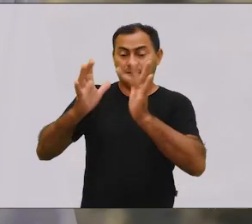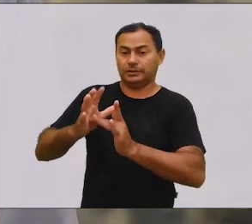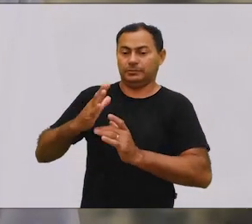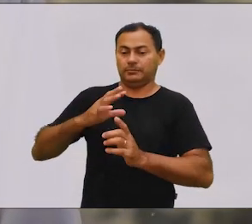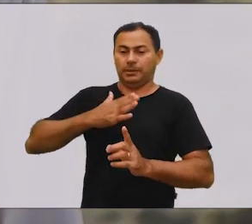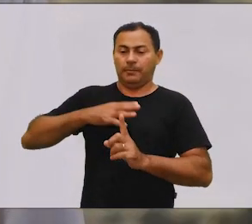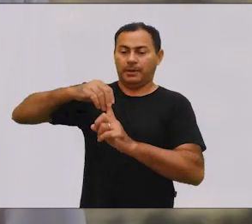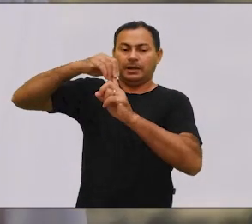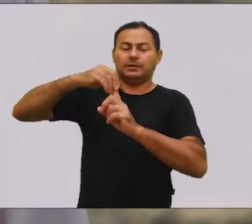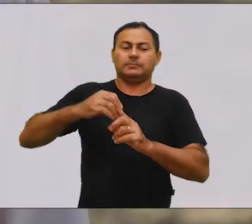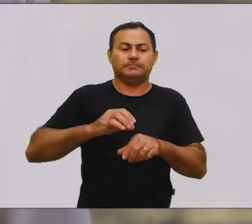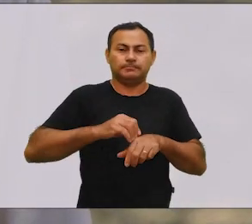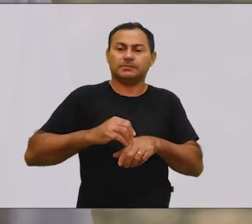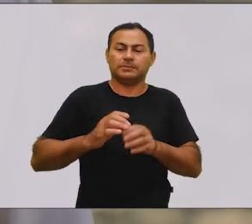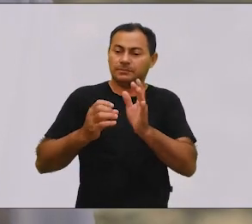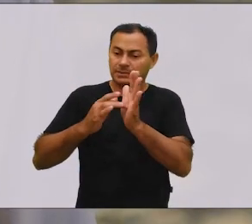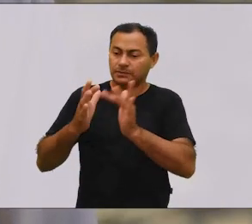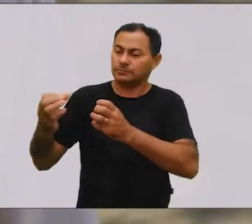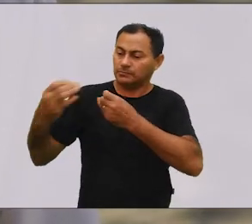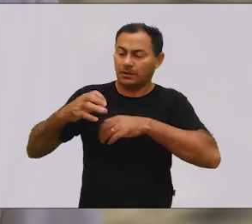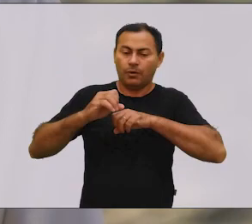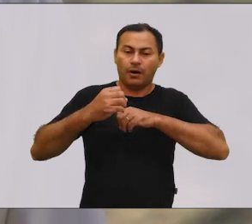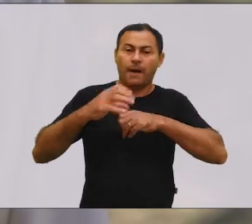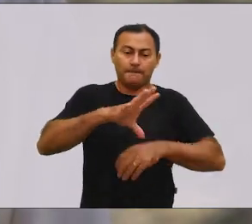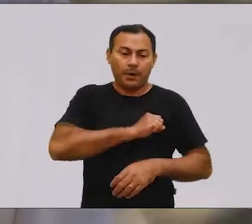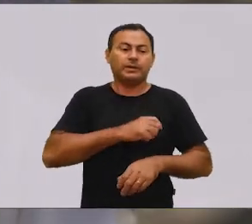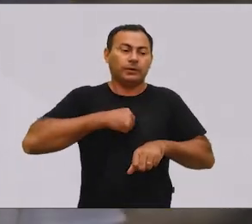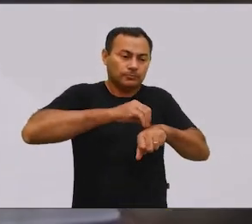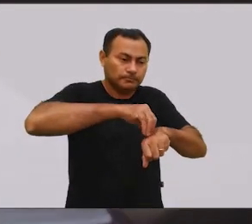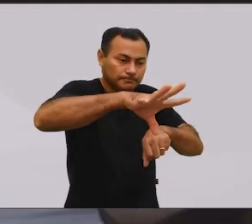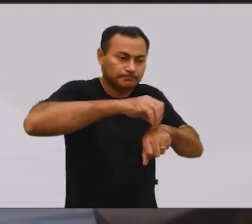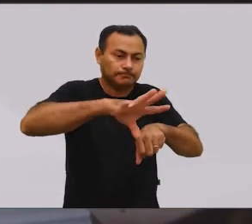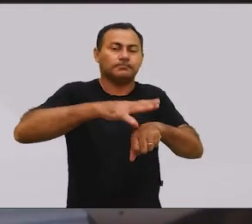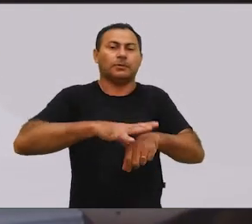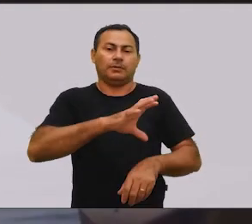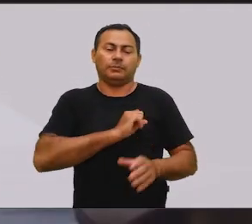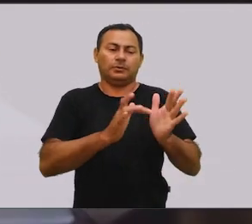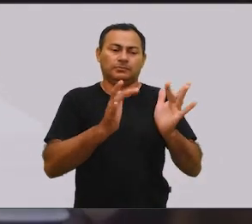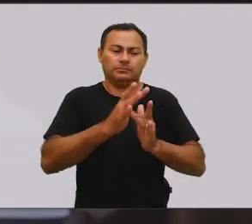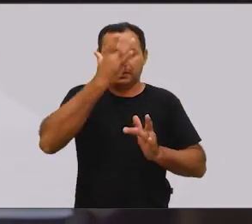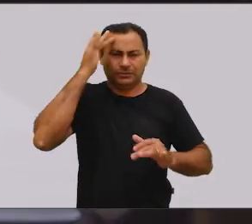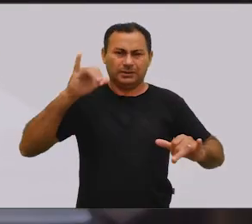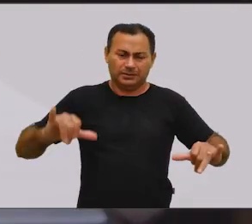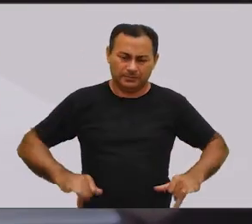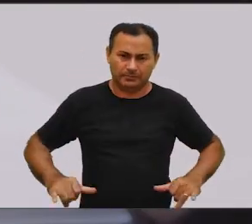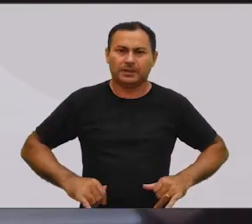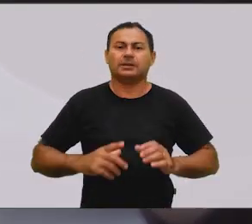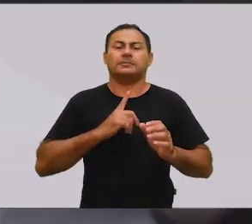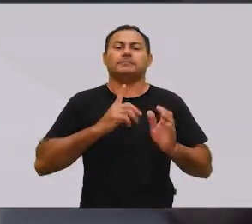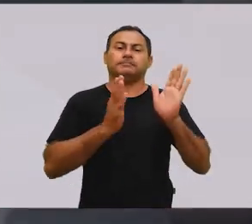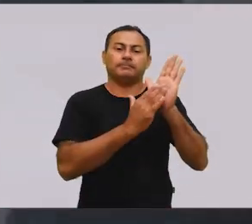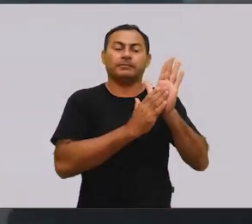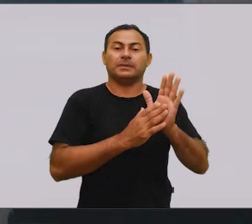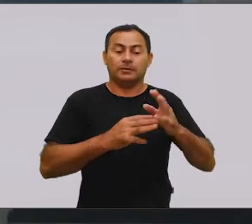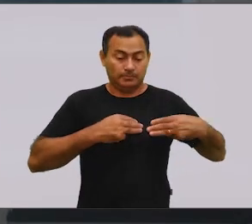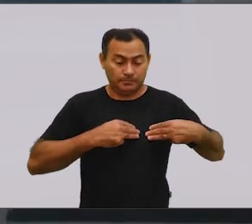Mestre, passando o seu amor para aqueles que estão feridos. Esse tipo de coisa que temos nestas promessas.